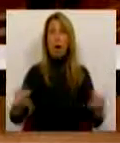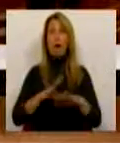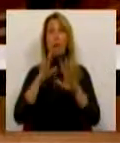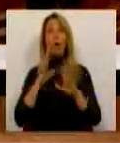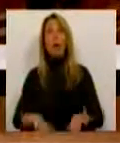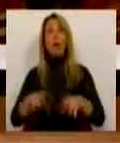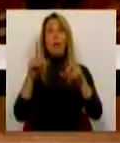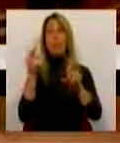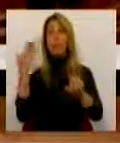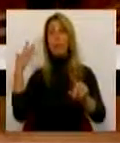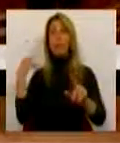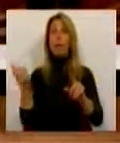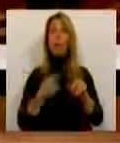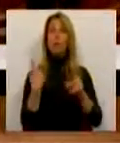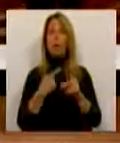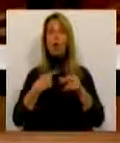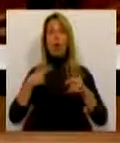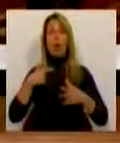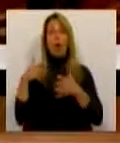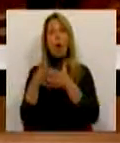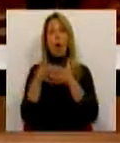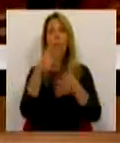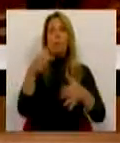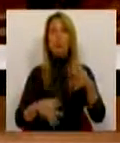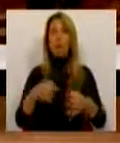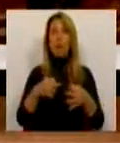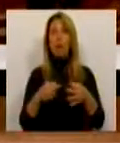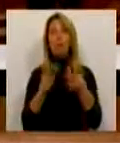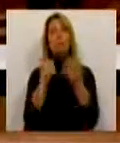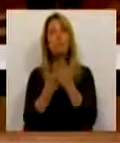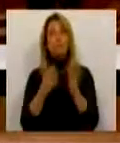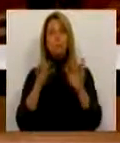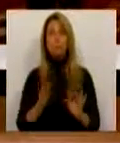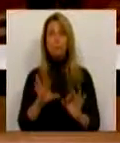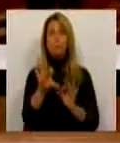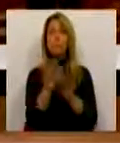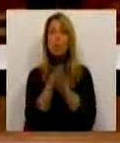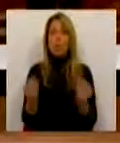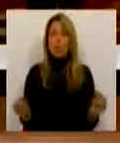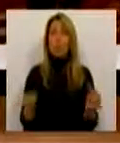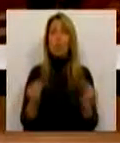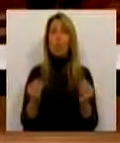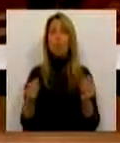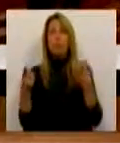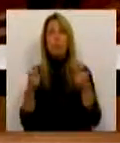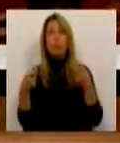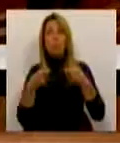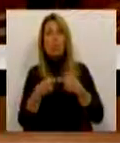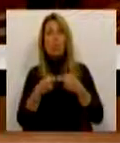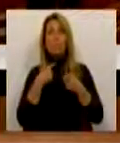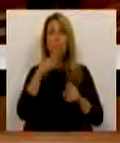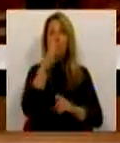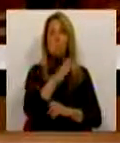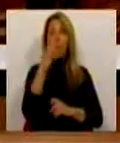do nosso ordenamento jurídico, fazendo, portanto, todo o sentido que seja encontrada uma solução equivalente e aplicada aos trabalhadores que se